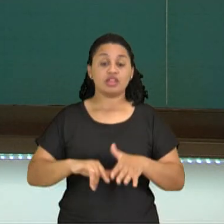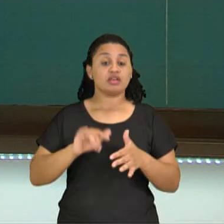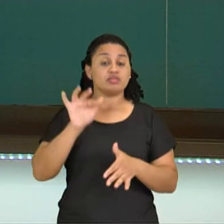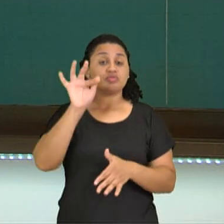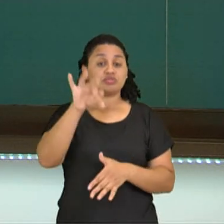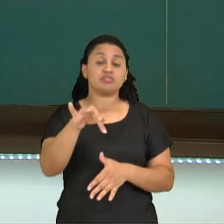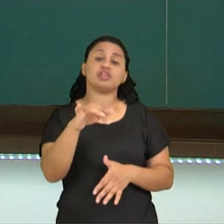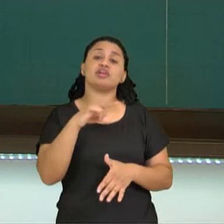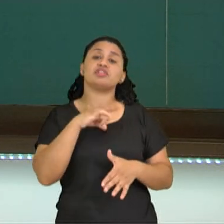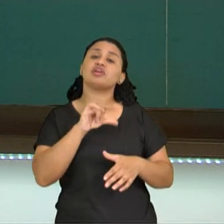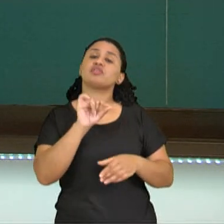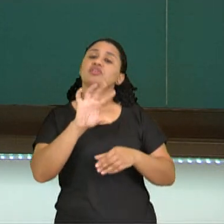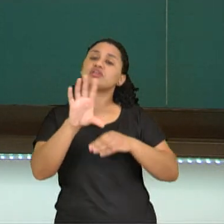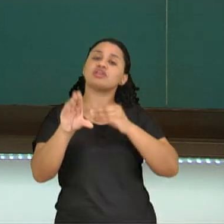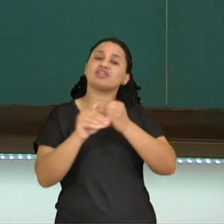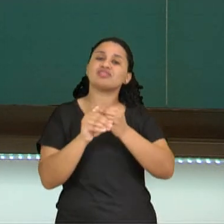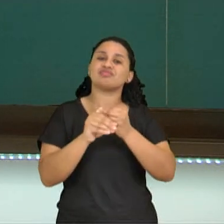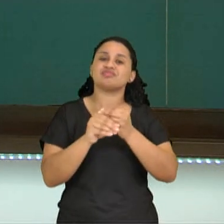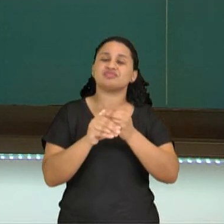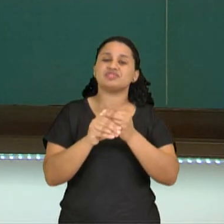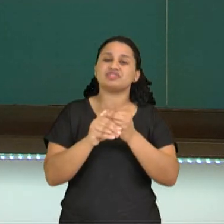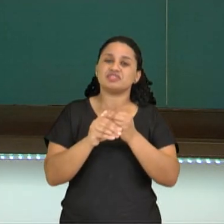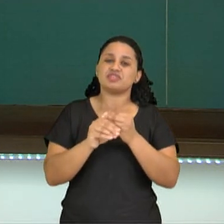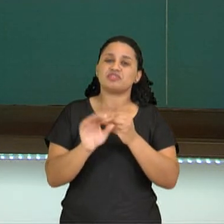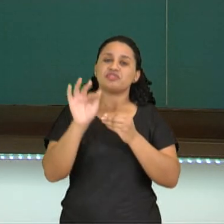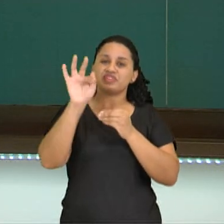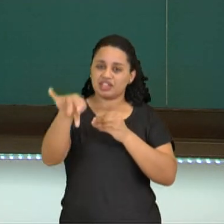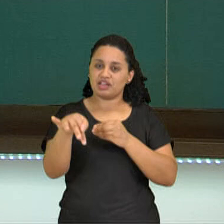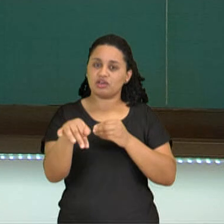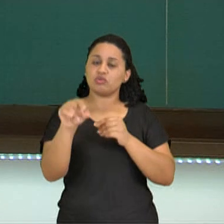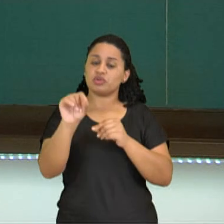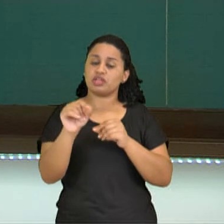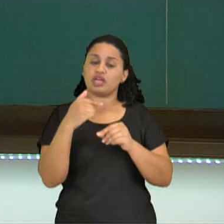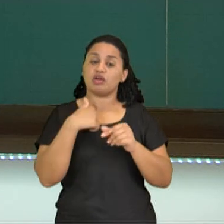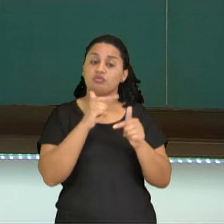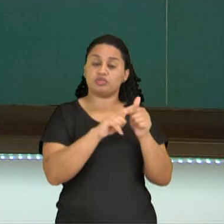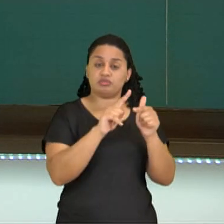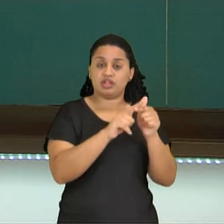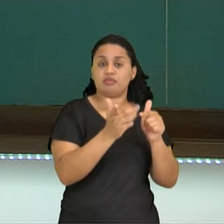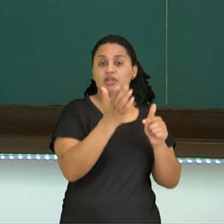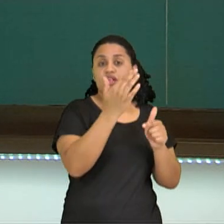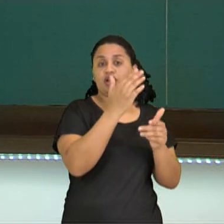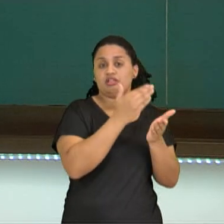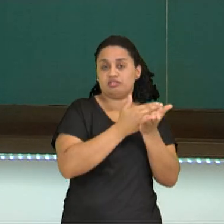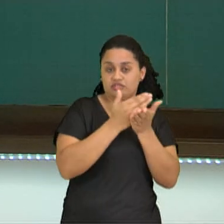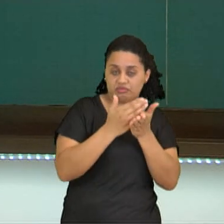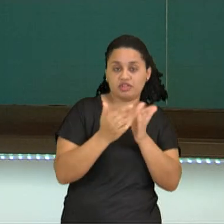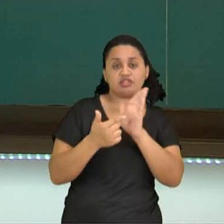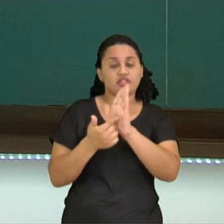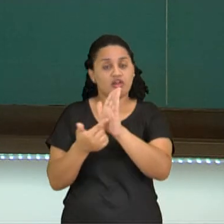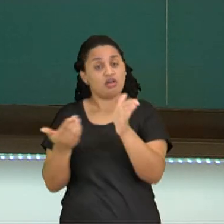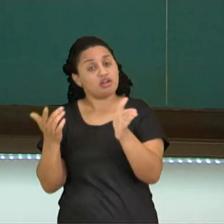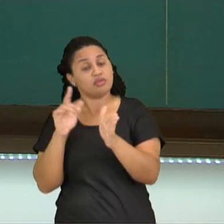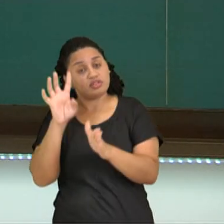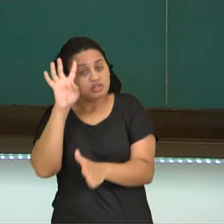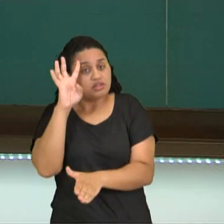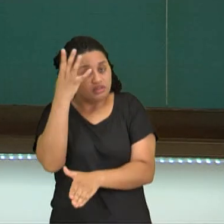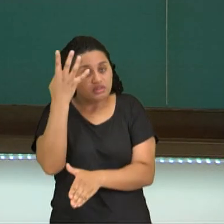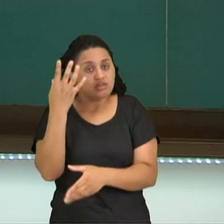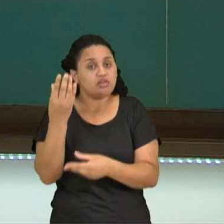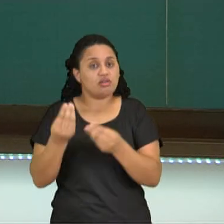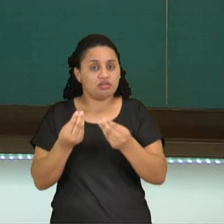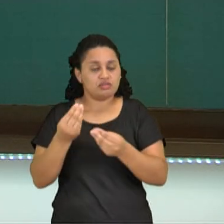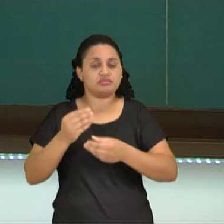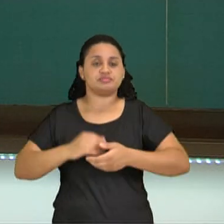conclusão desse texto, que é o quê? A solução para o problema apresentado no primeiro parágrafo, que é a introdução.